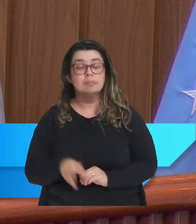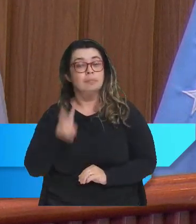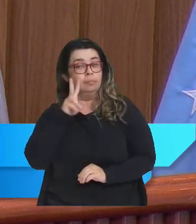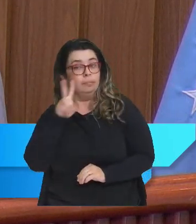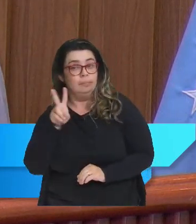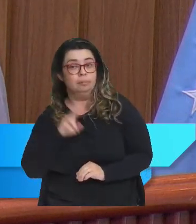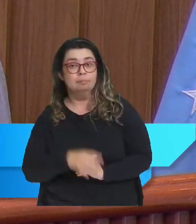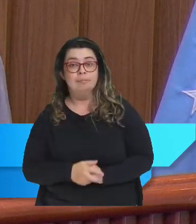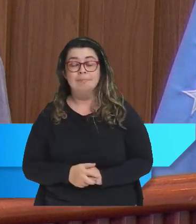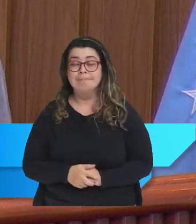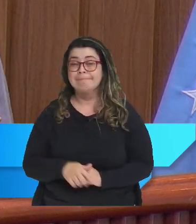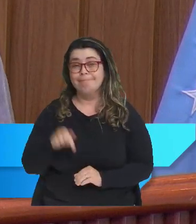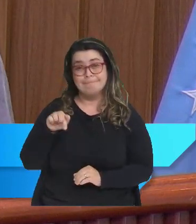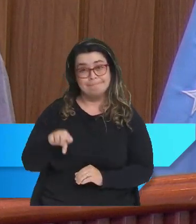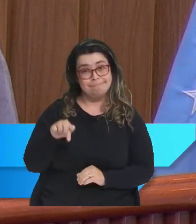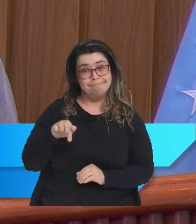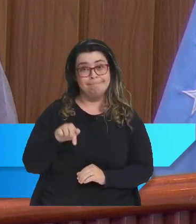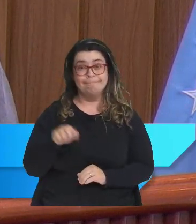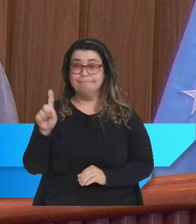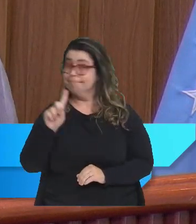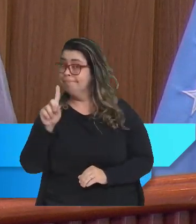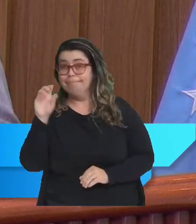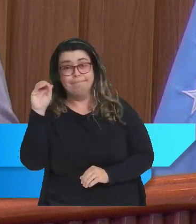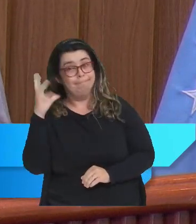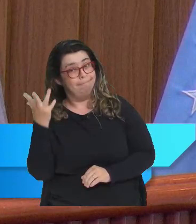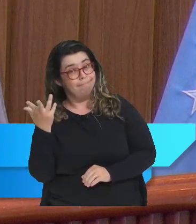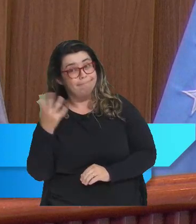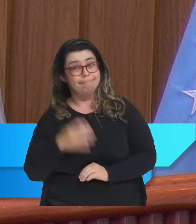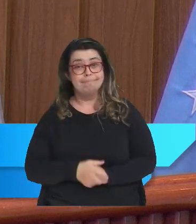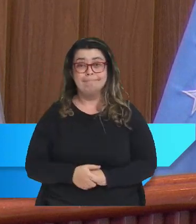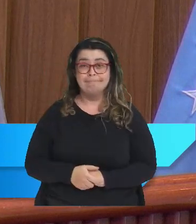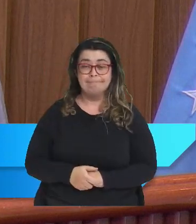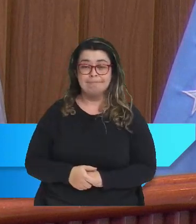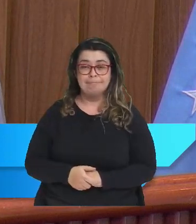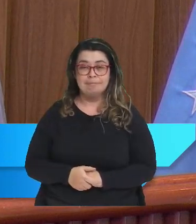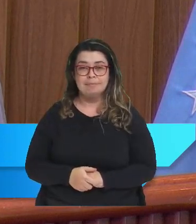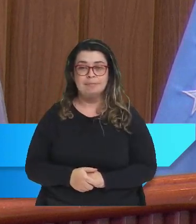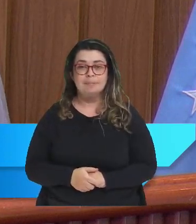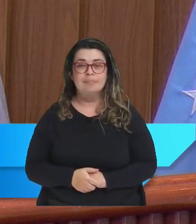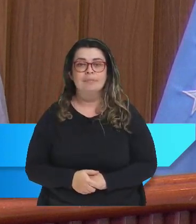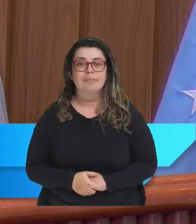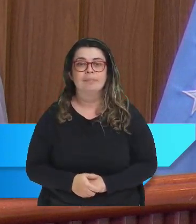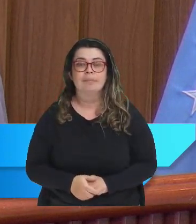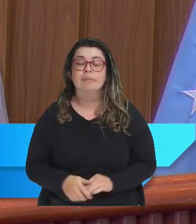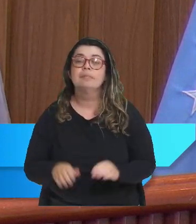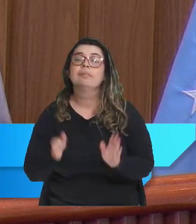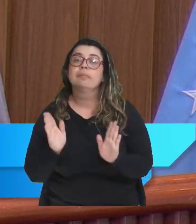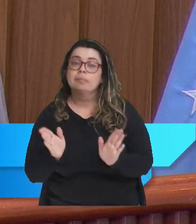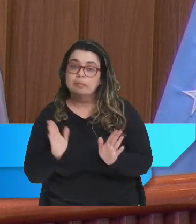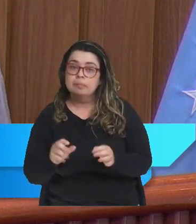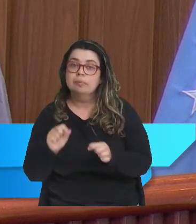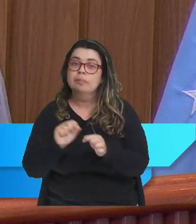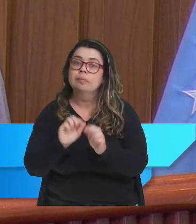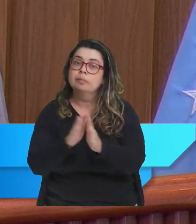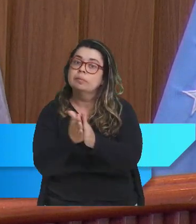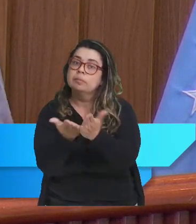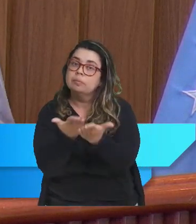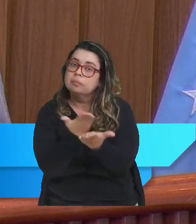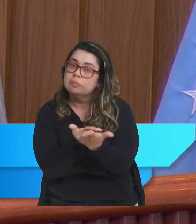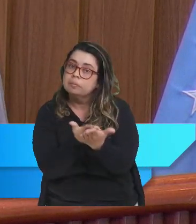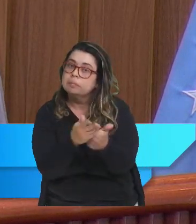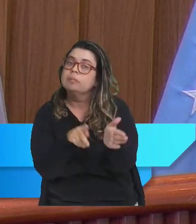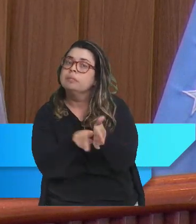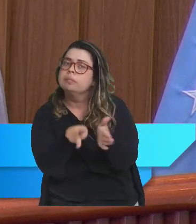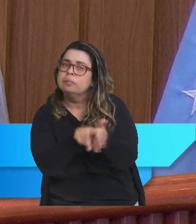não é essa situação. Então, nós estamos fazendo um requerimento solicitando